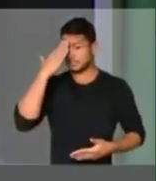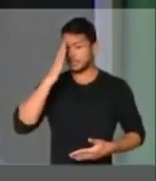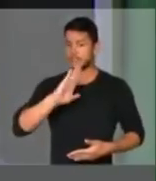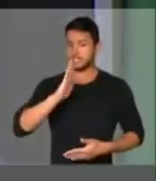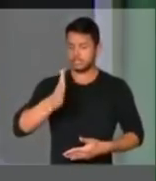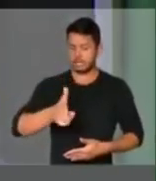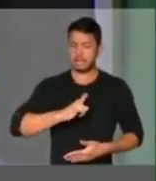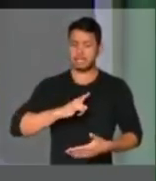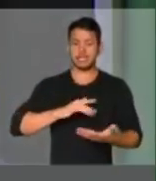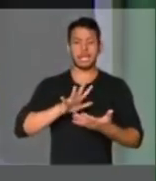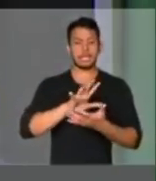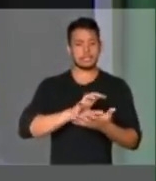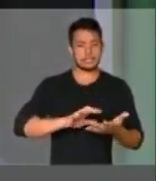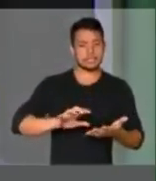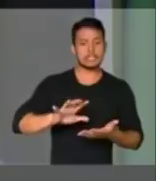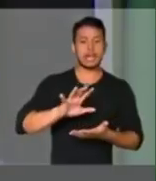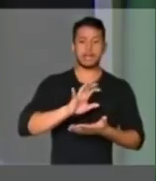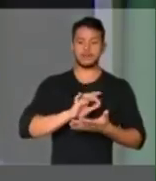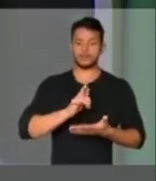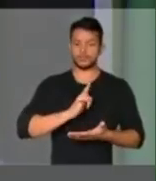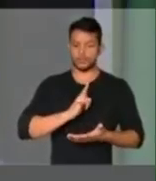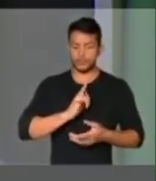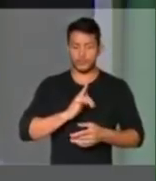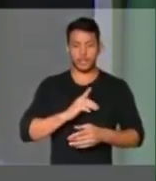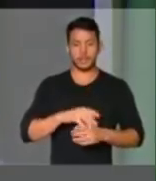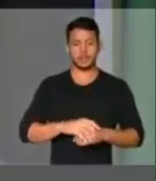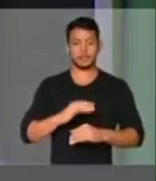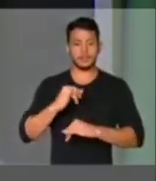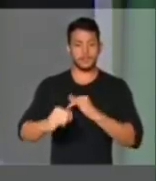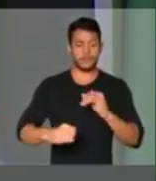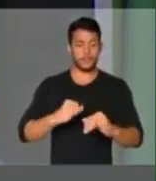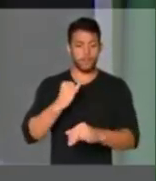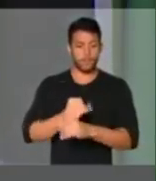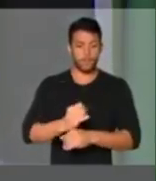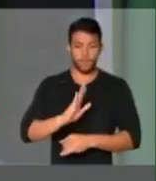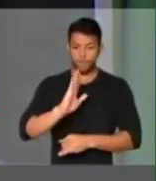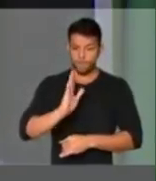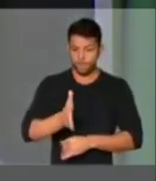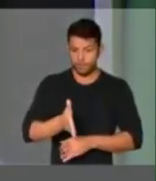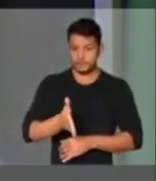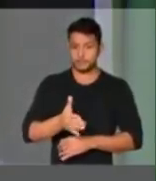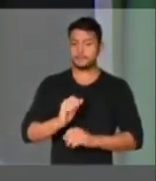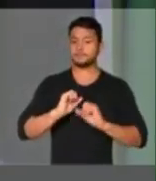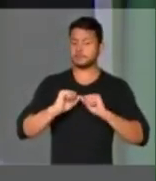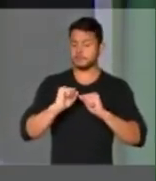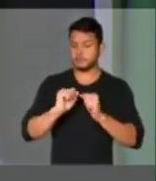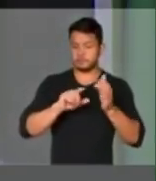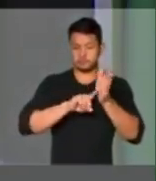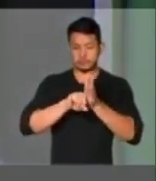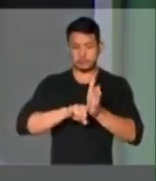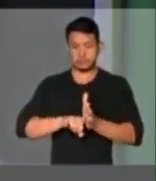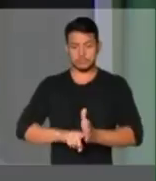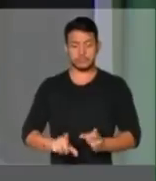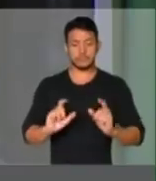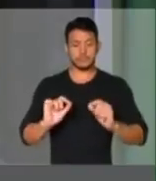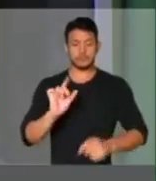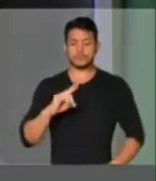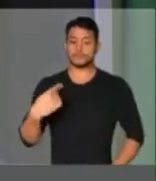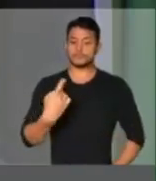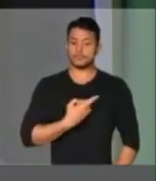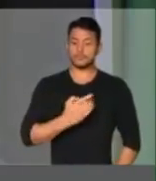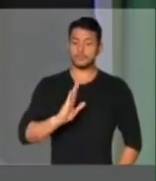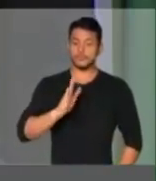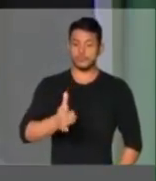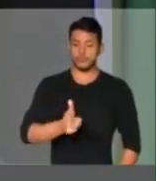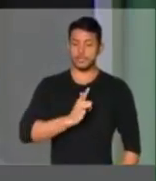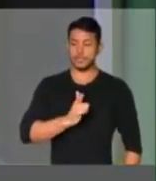estão disponíveis na internet para quem quer que queira, em todos os órgãos do governo responsáveis pela segurança pública, de que nós temos mais de 60